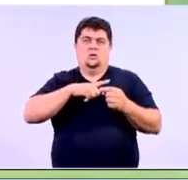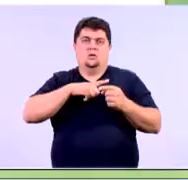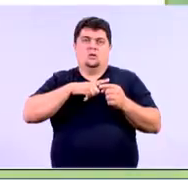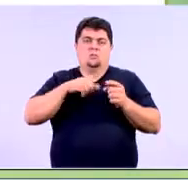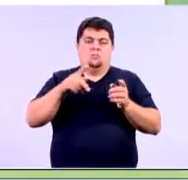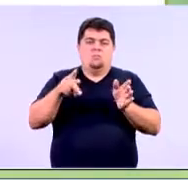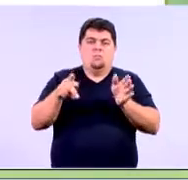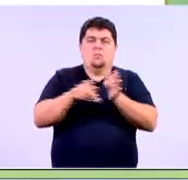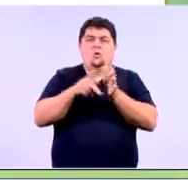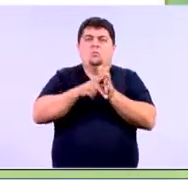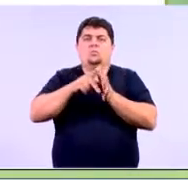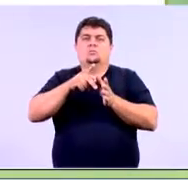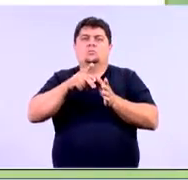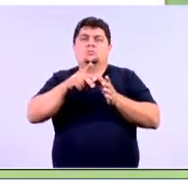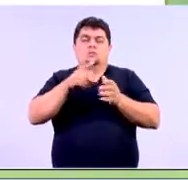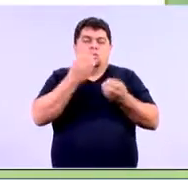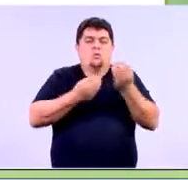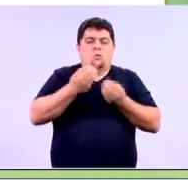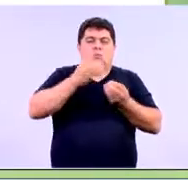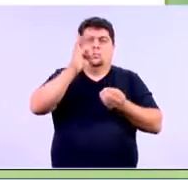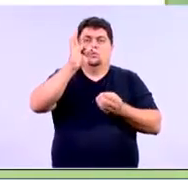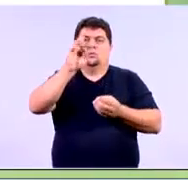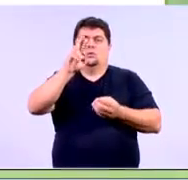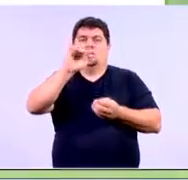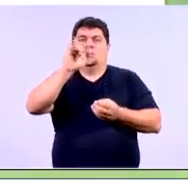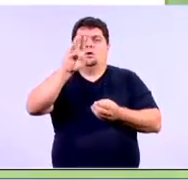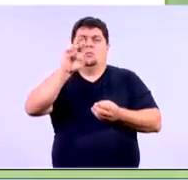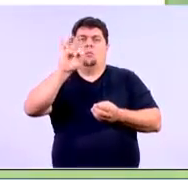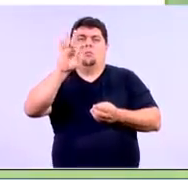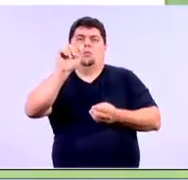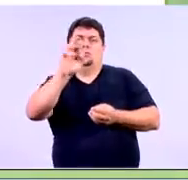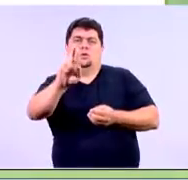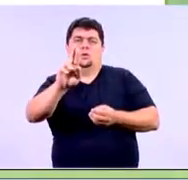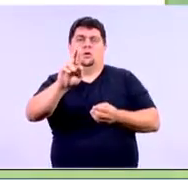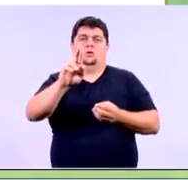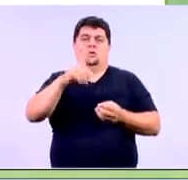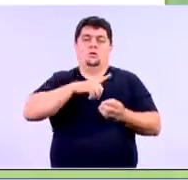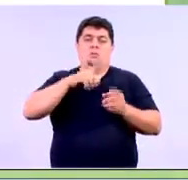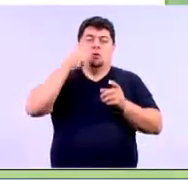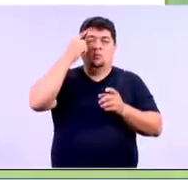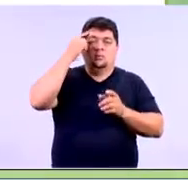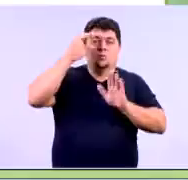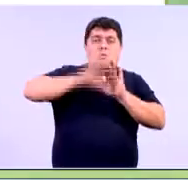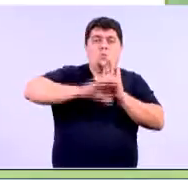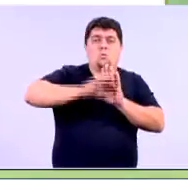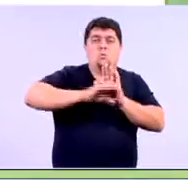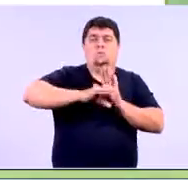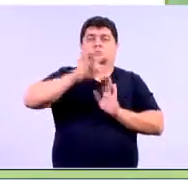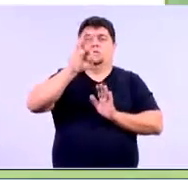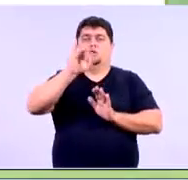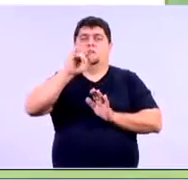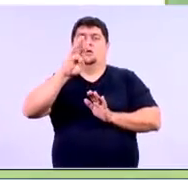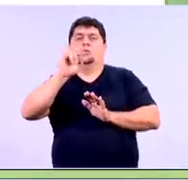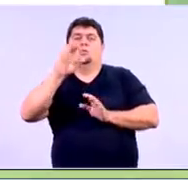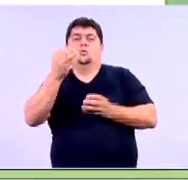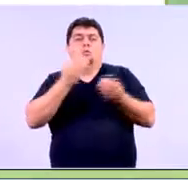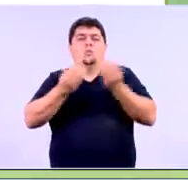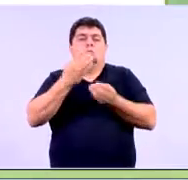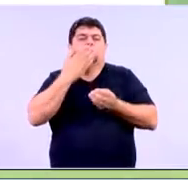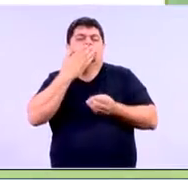de tributar, ok? Vamos analisar também o conceito de tributo e espécies tributárias, para que vocês